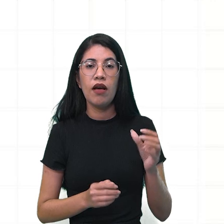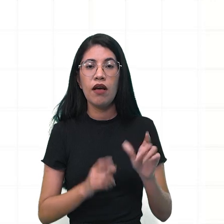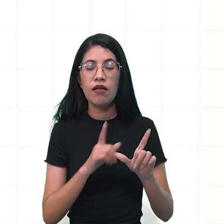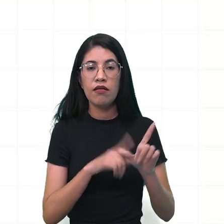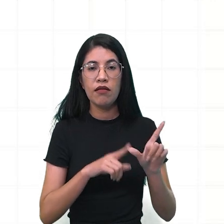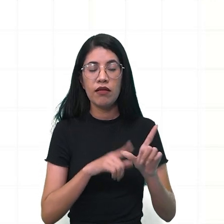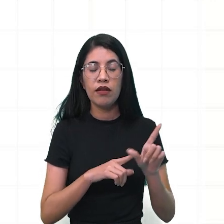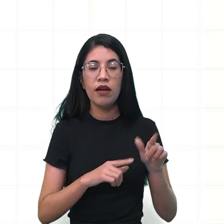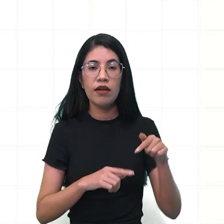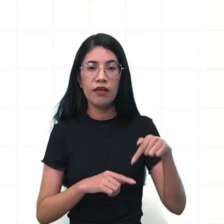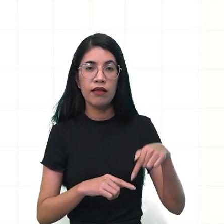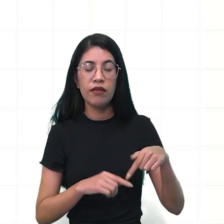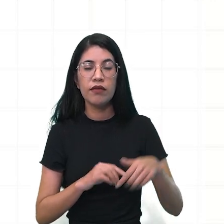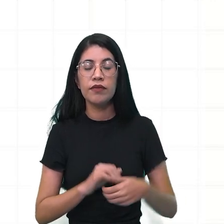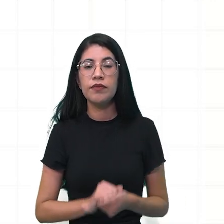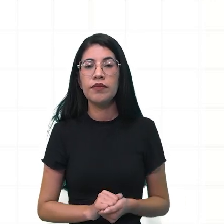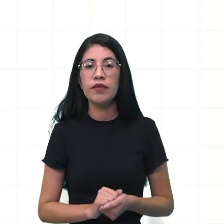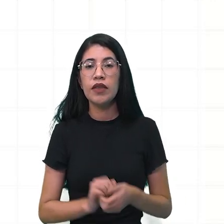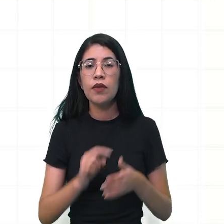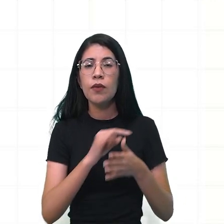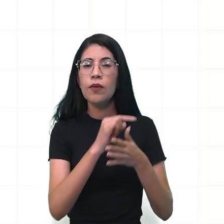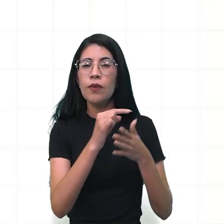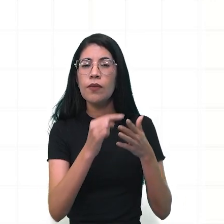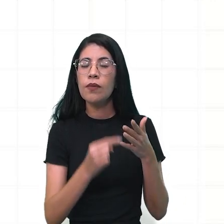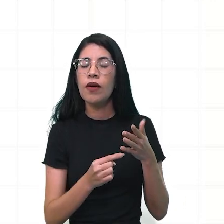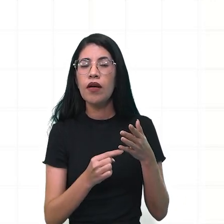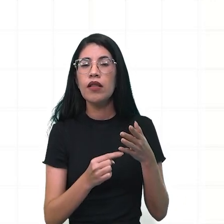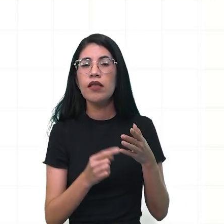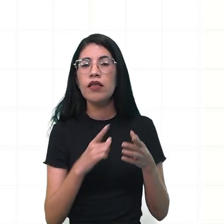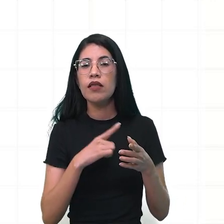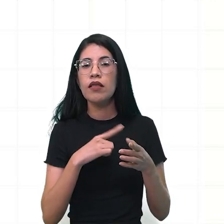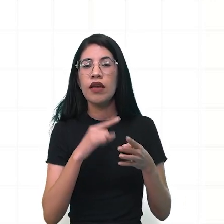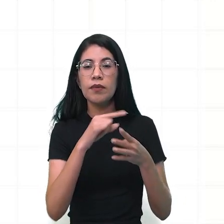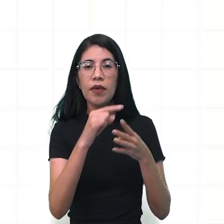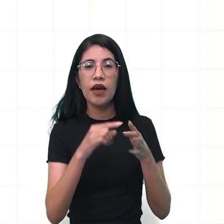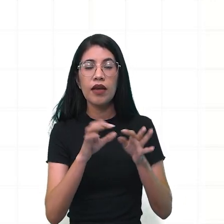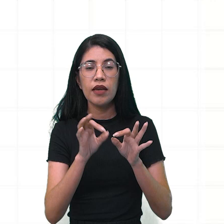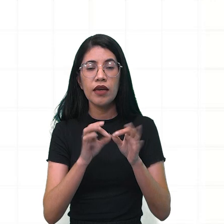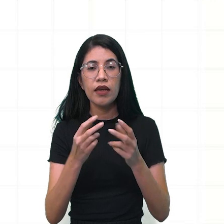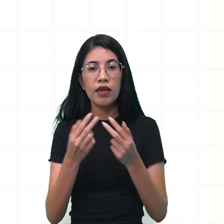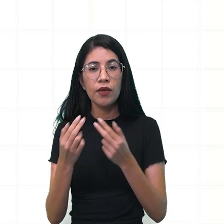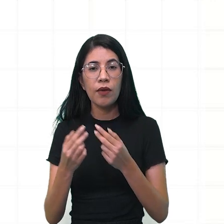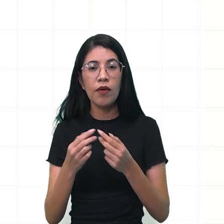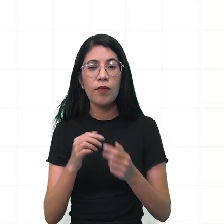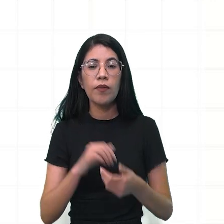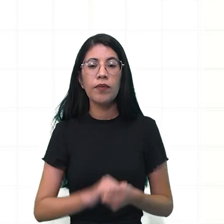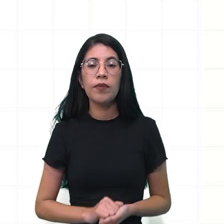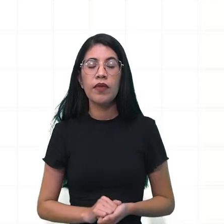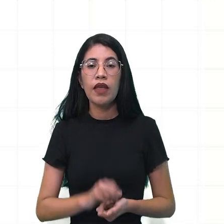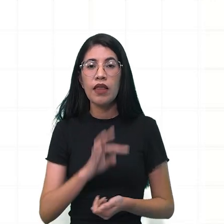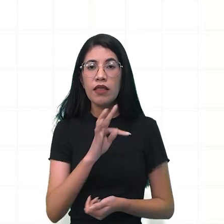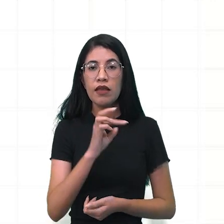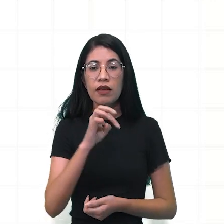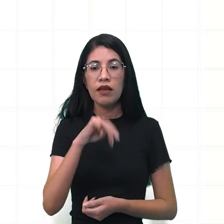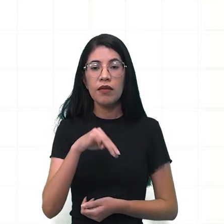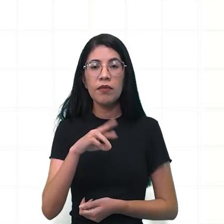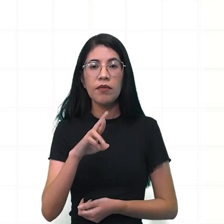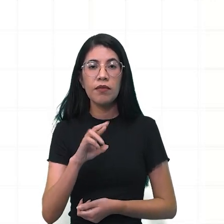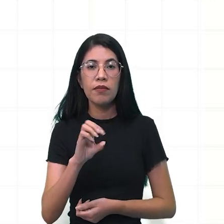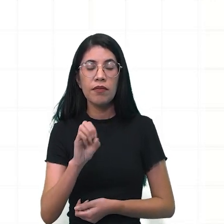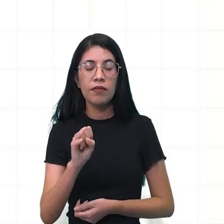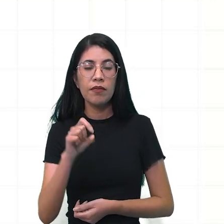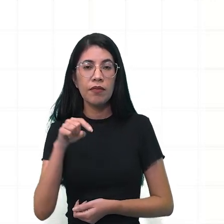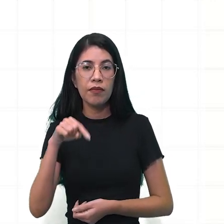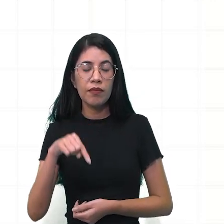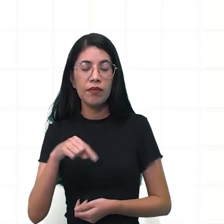Q. Qual alternativa tem essa sequência aqui, ó? T, M, R, S, Q. Então, a